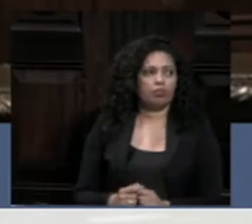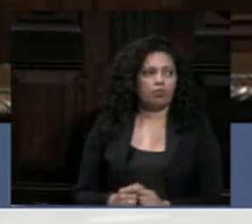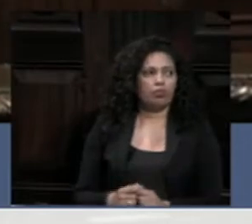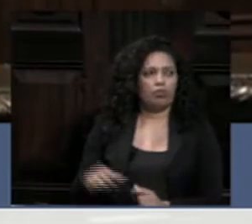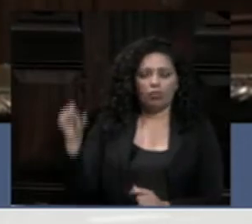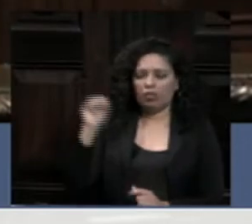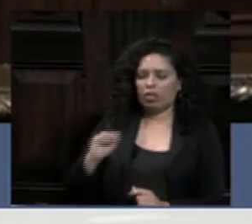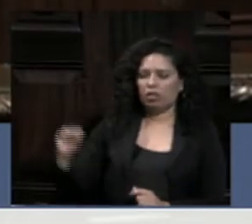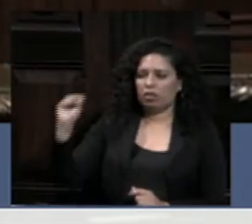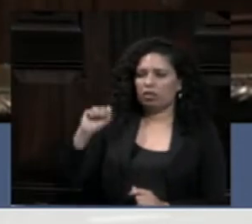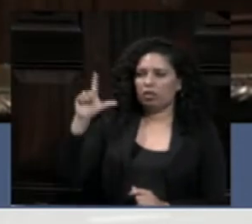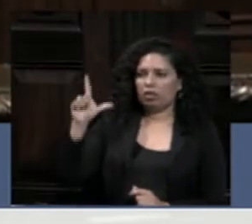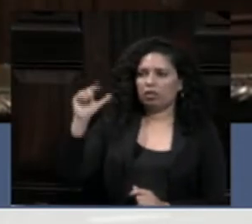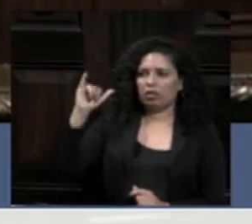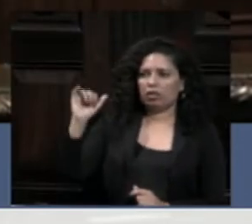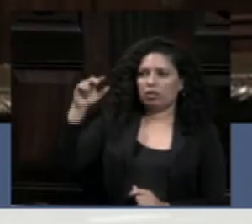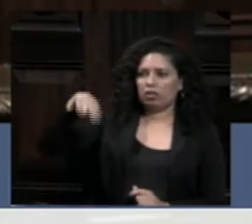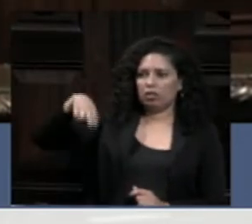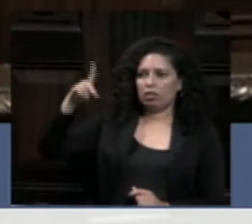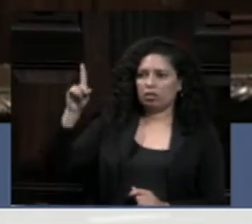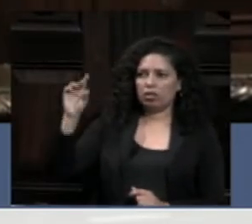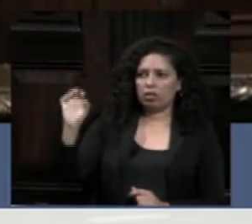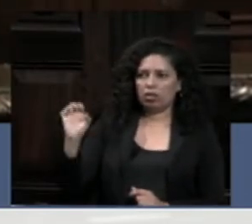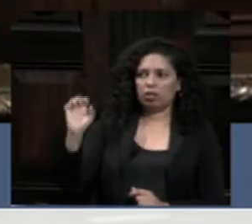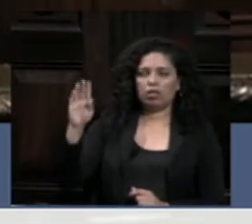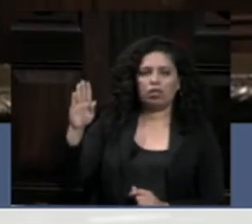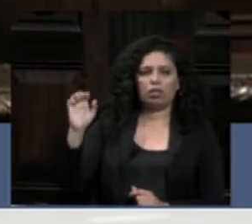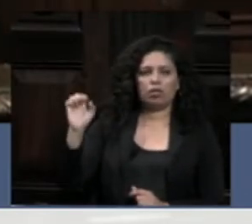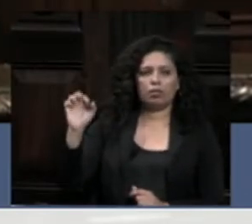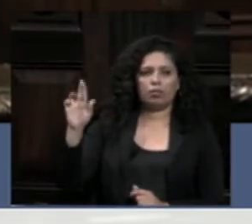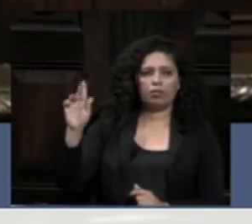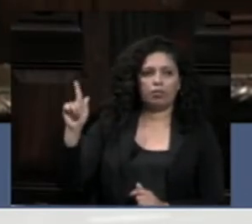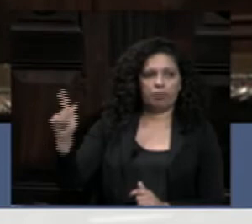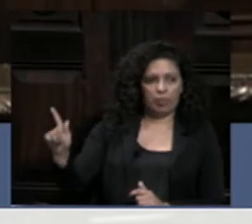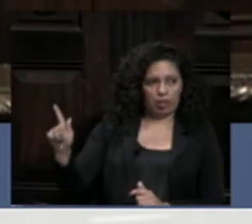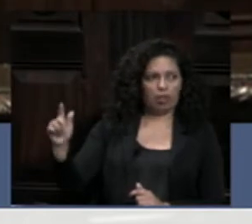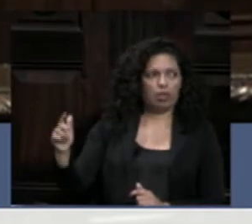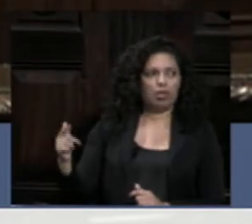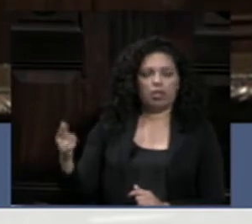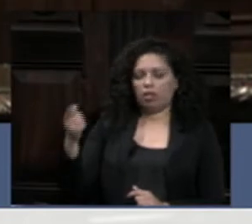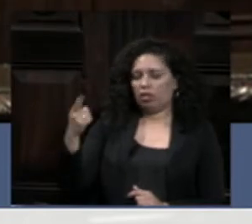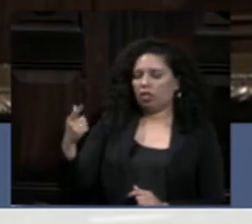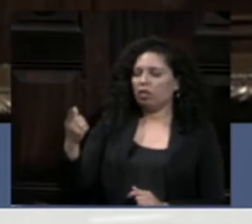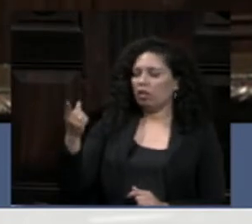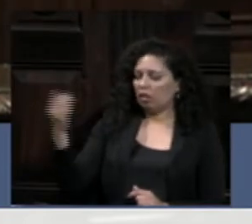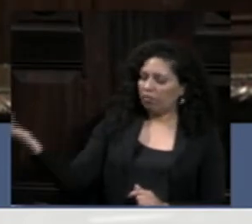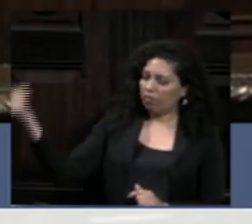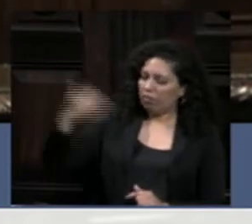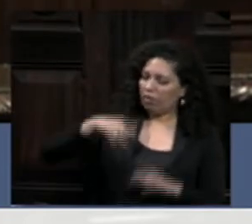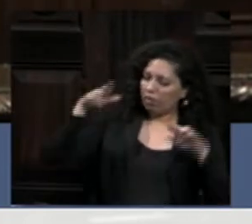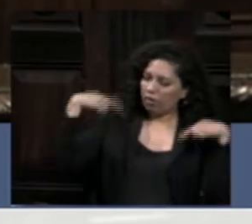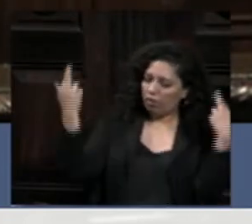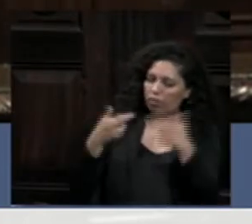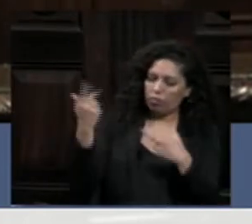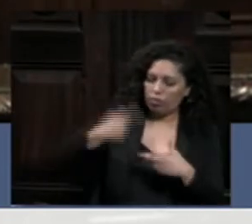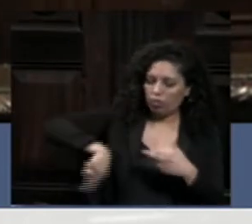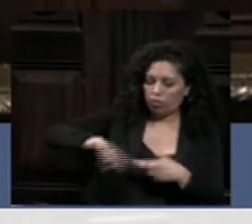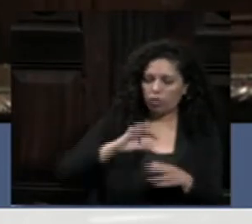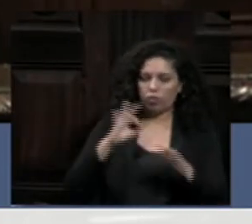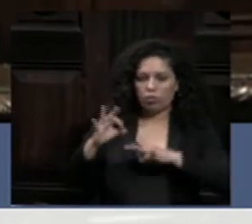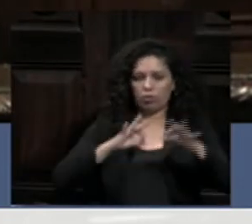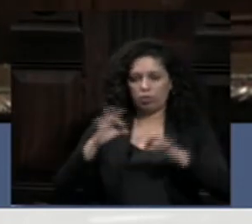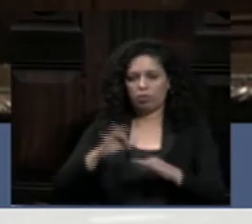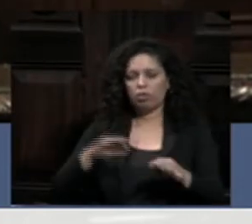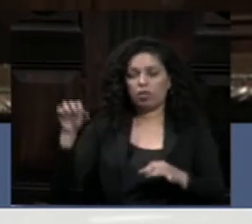senador Lindbergh atendeu a esse pleito da audiência pública por nós realizada e tramita no Senado Federal